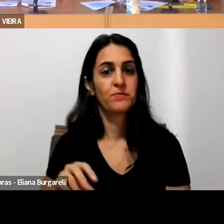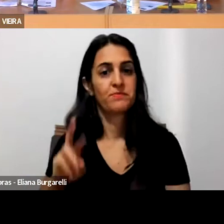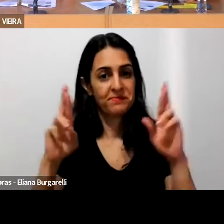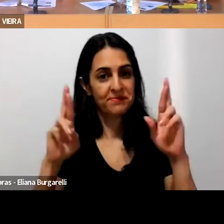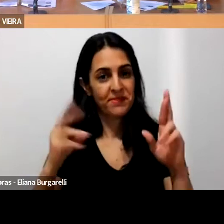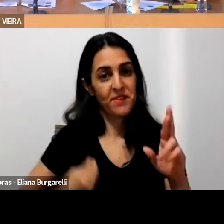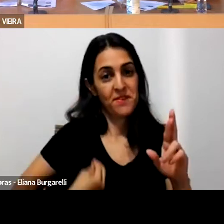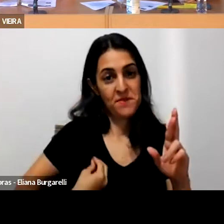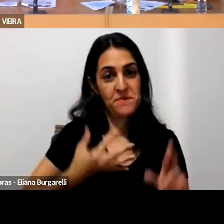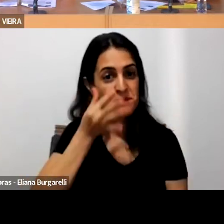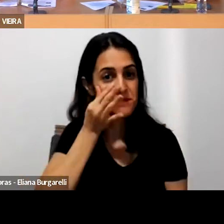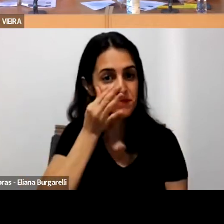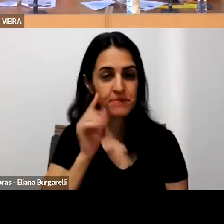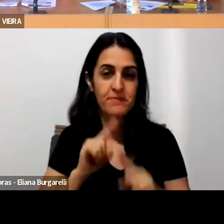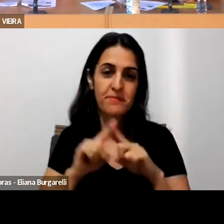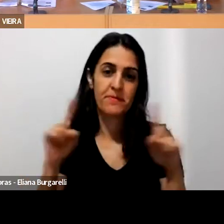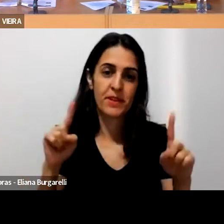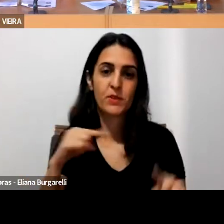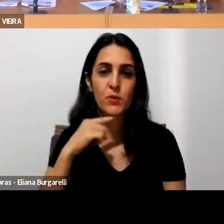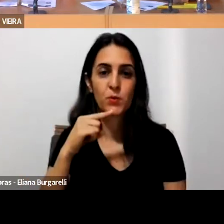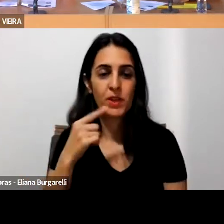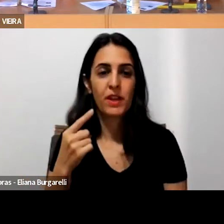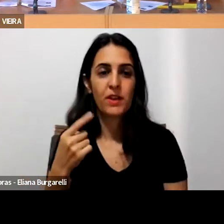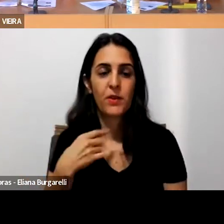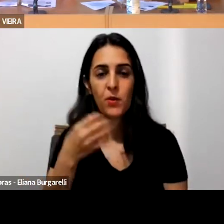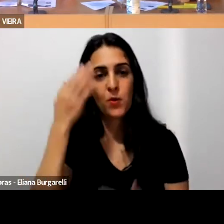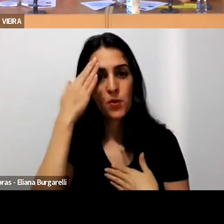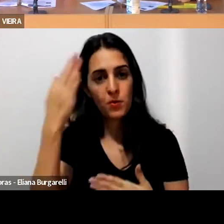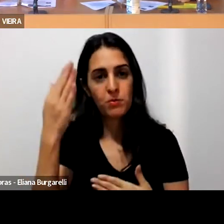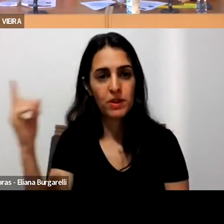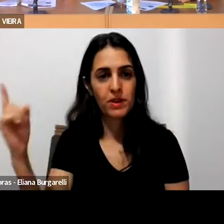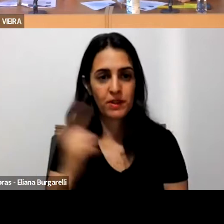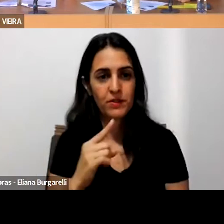presença, mas aqui estamos e obrigada por ter juntado.